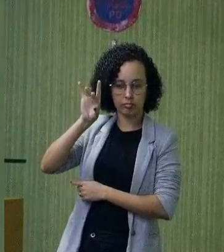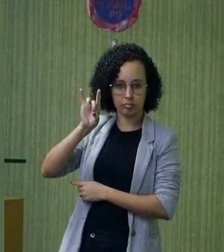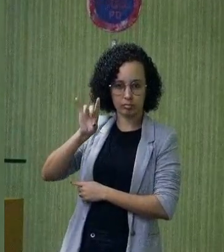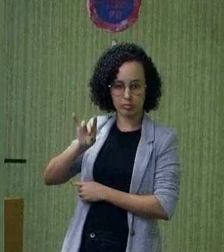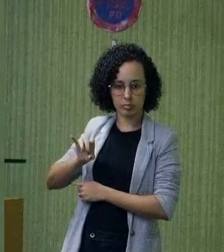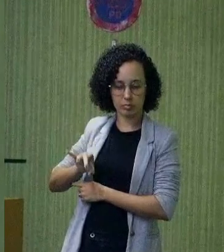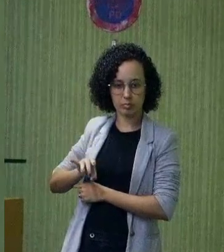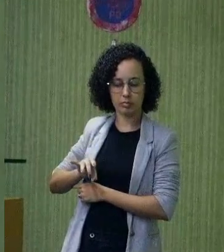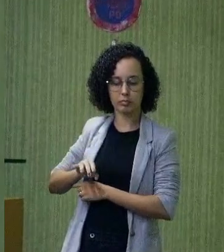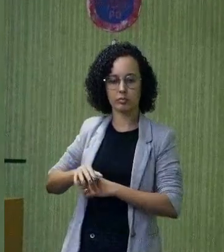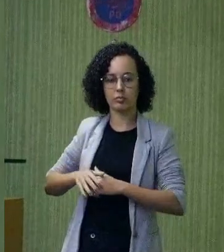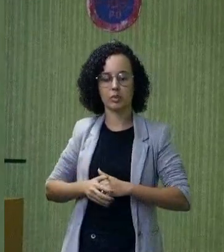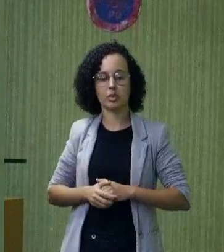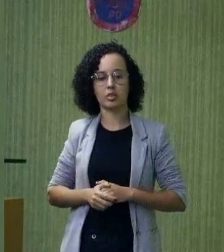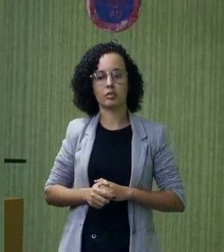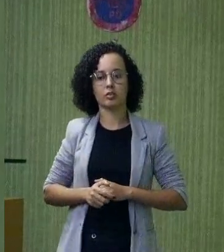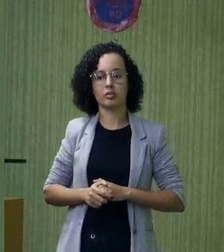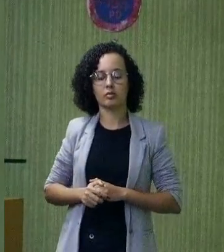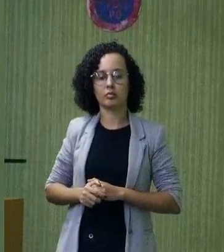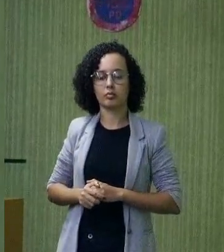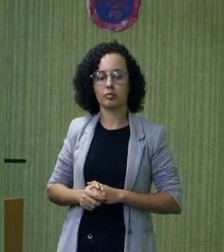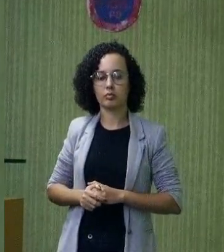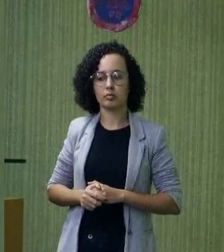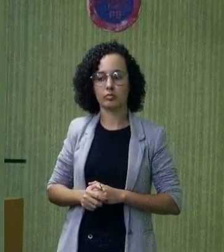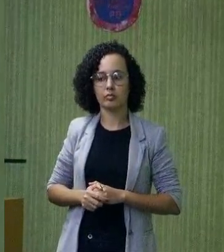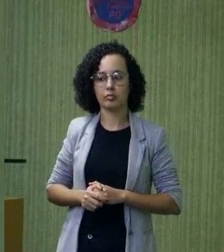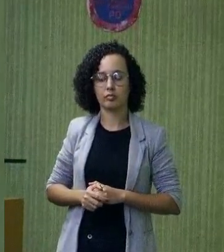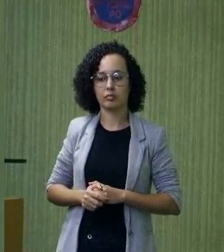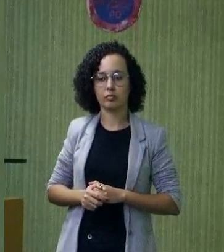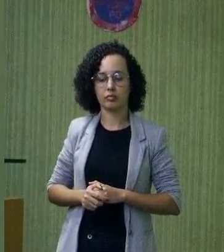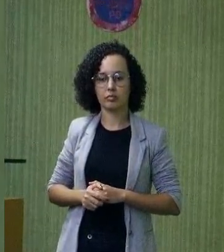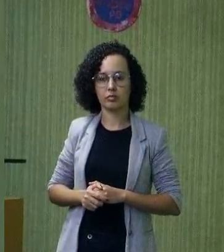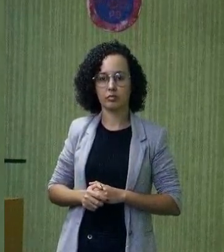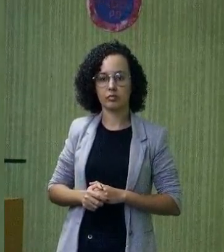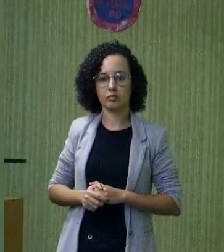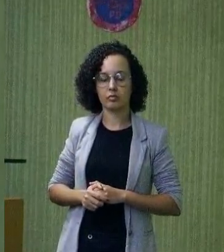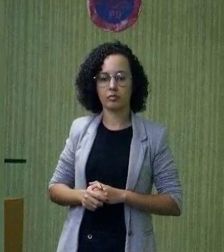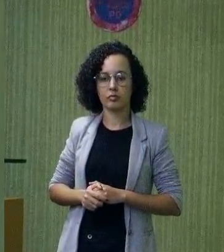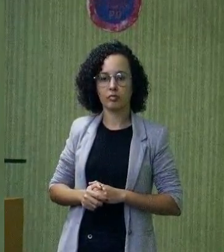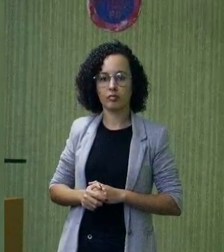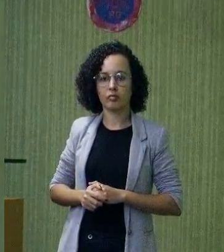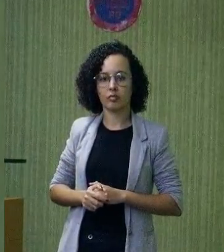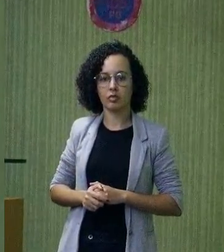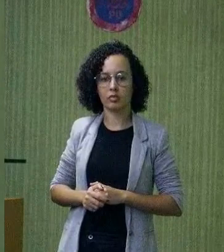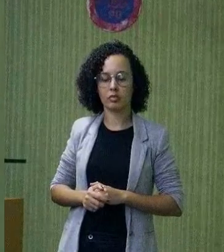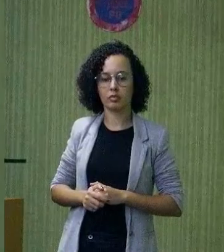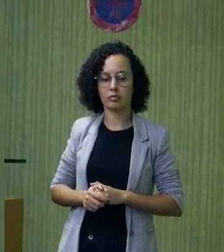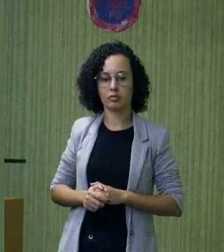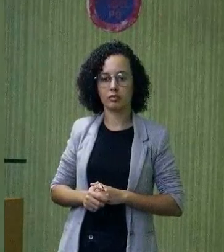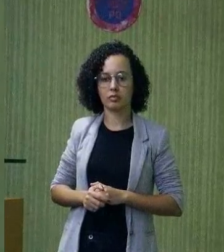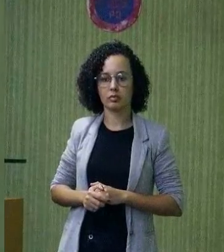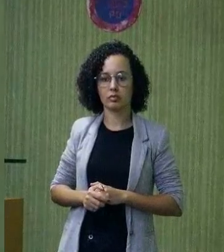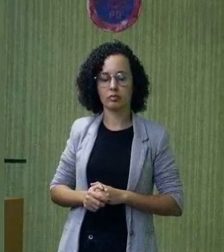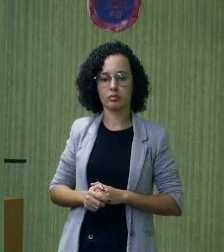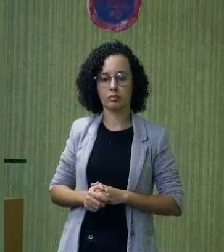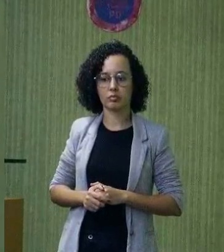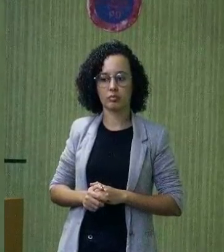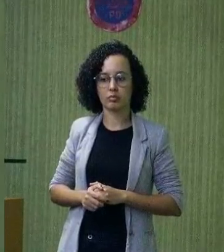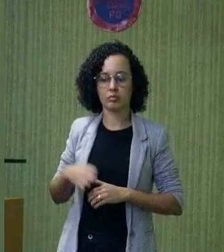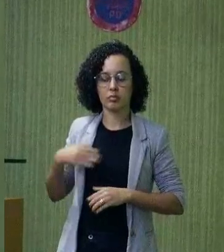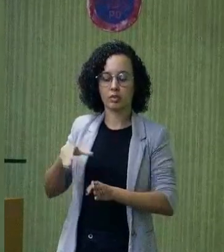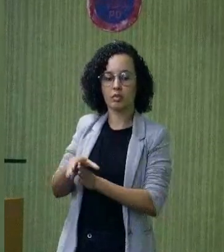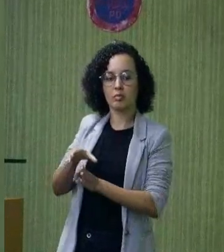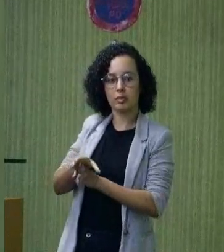Parentins Nova Olinda do Norte Barcelos amaturá e pichuna e do da PR